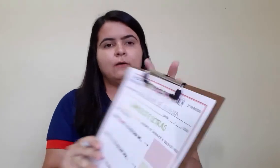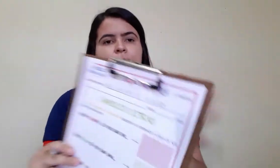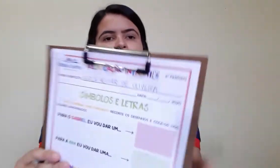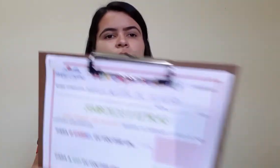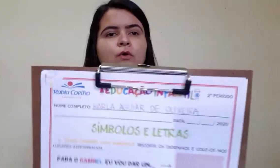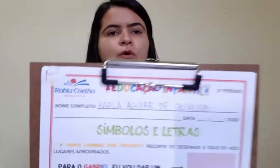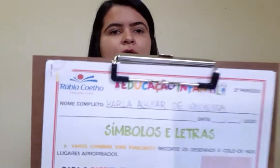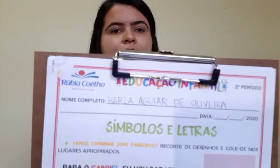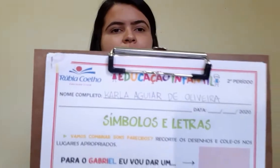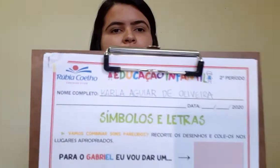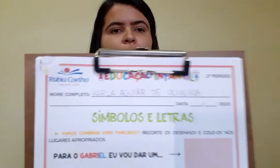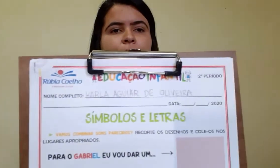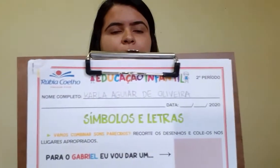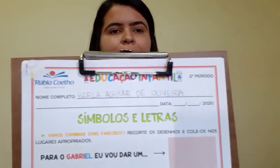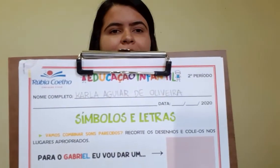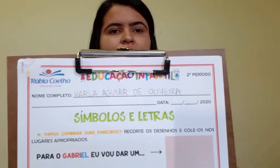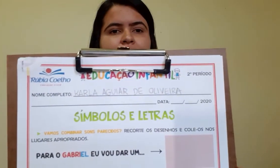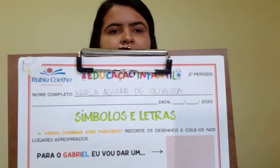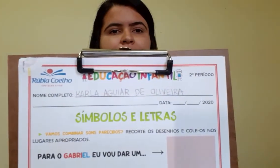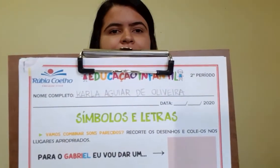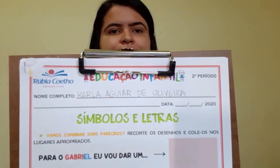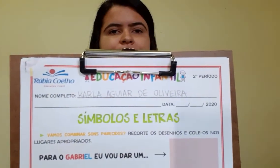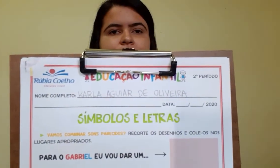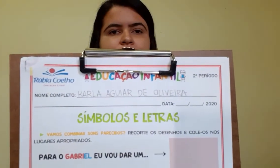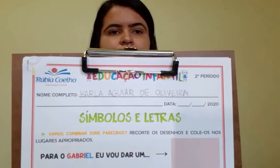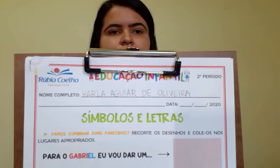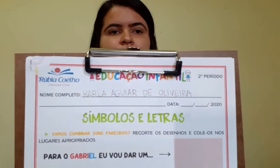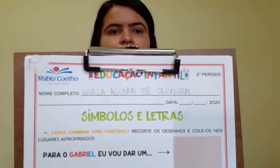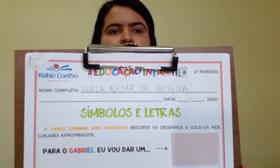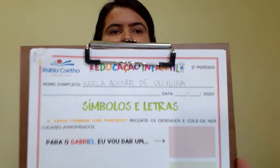Ó, coloquei o meu nome completo aqui.